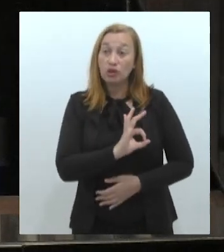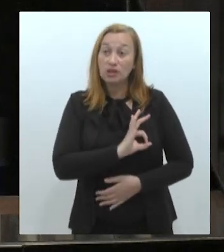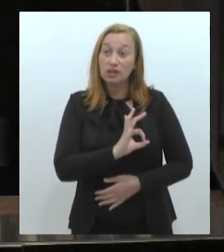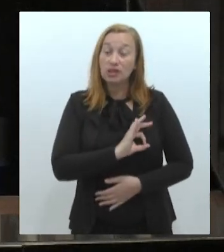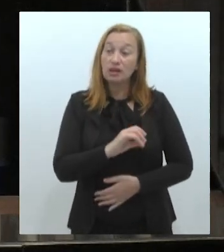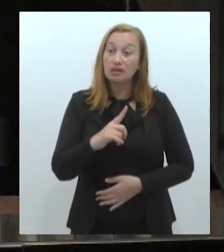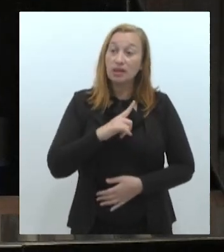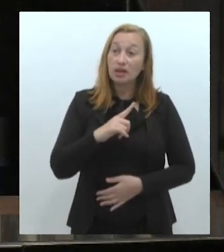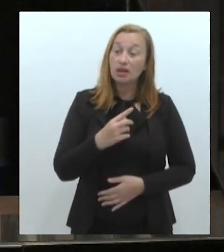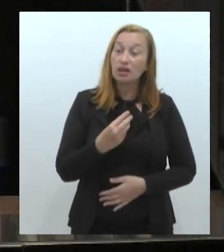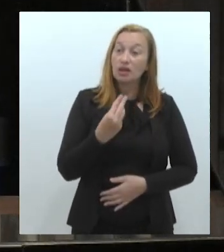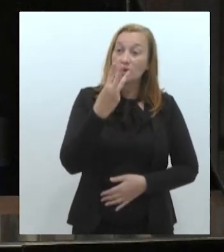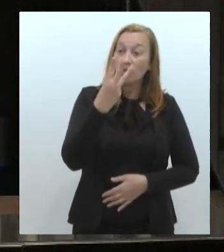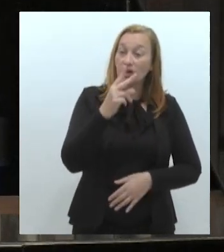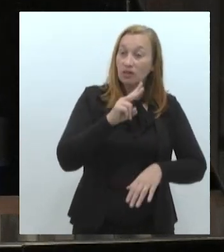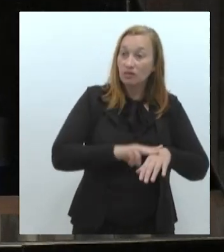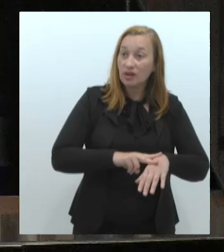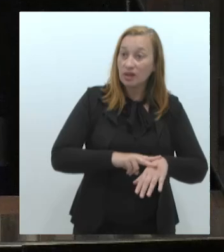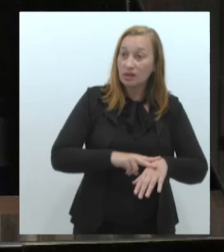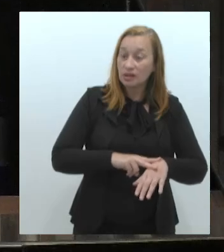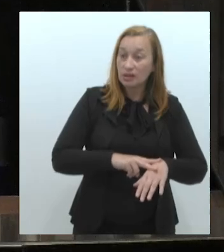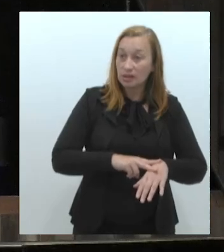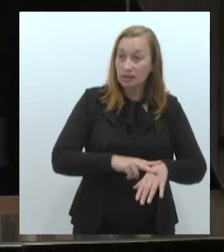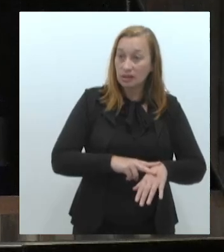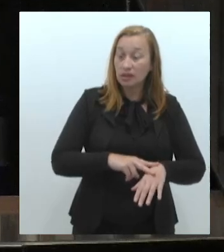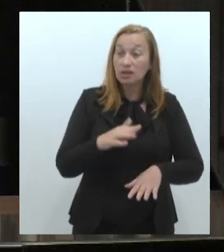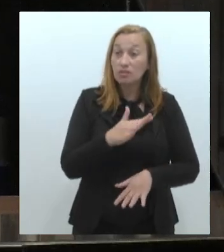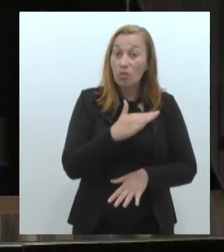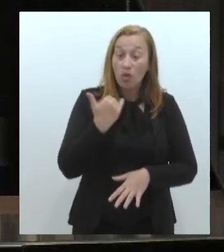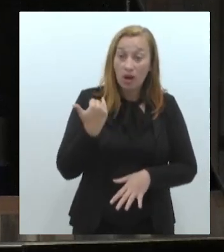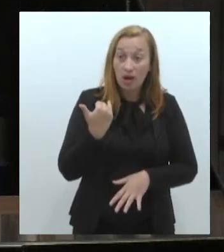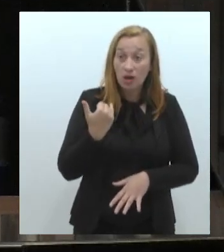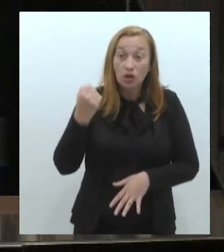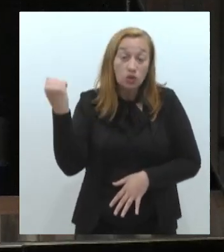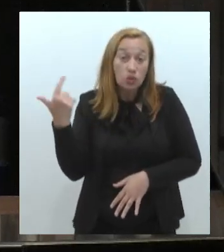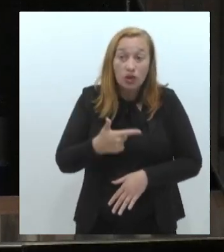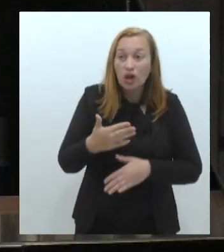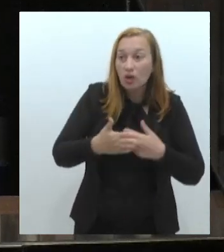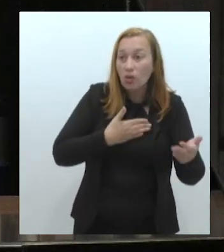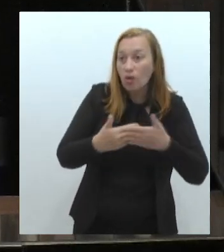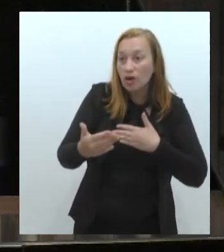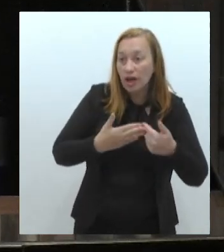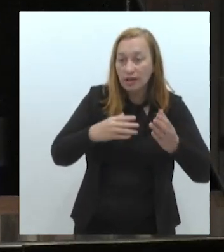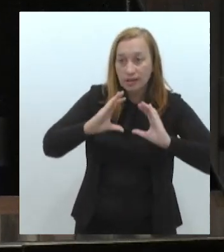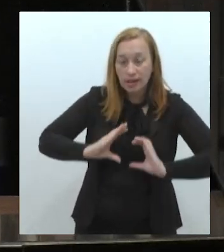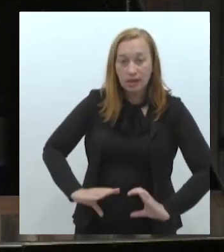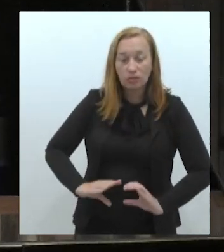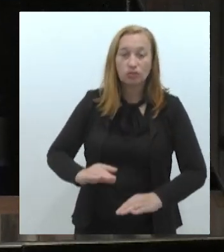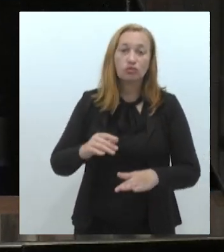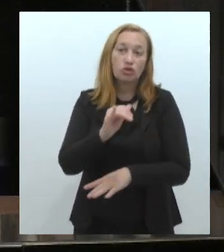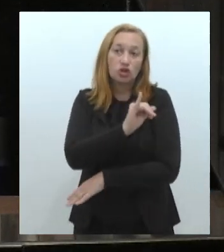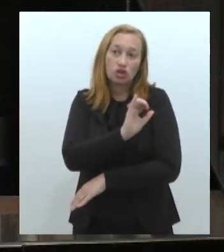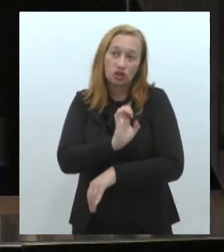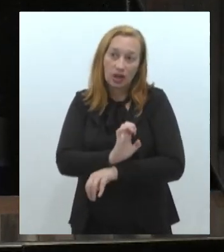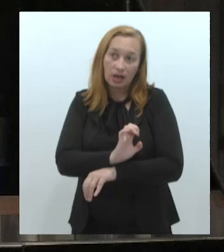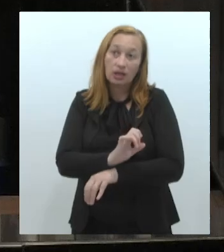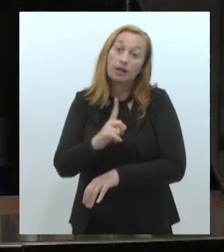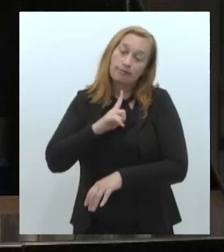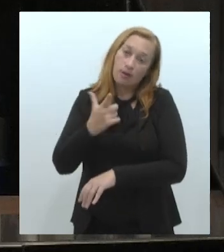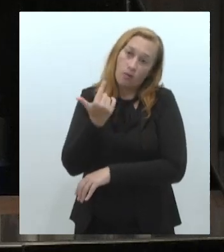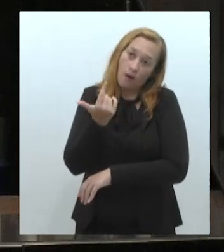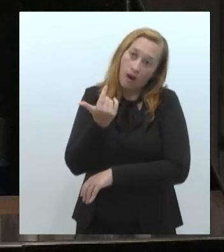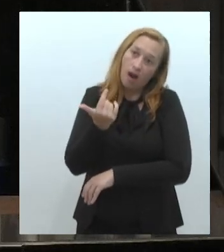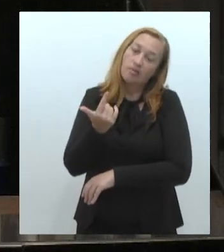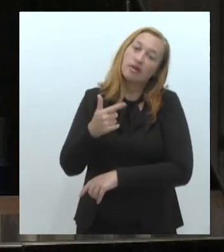4 vezes mais chances de retirar a sua própria vida do que qualquer cidadão desse Estado. E ele tem uma arma,